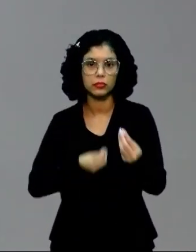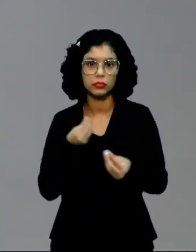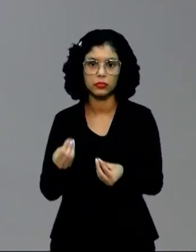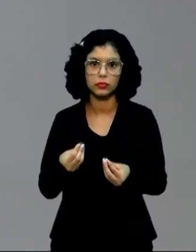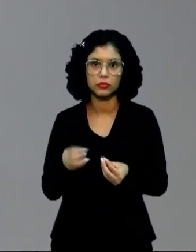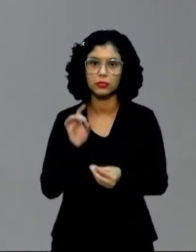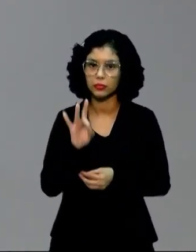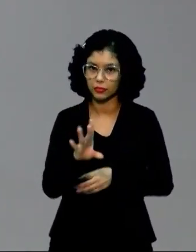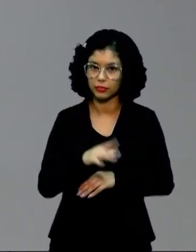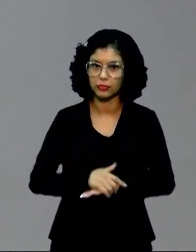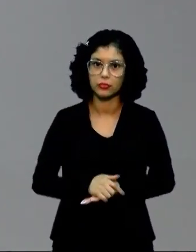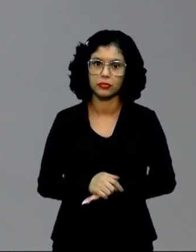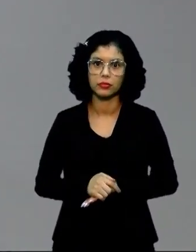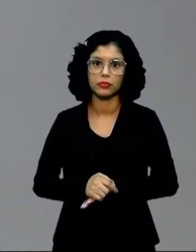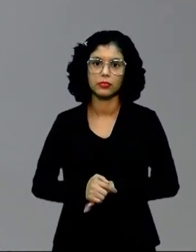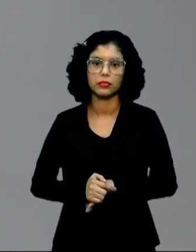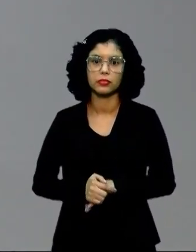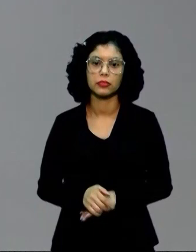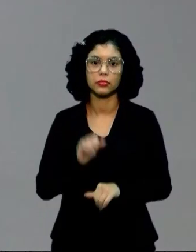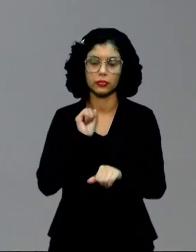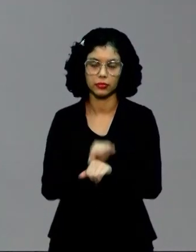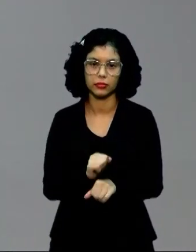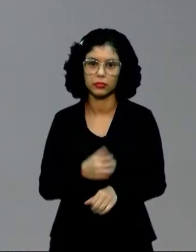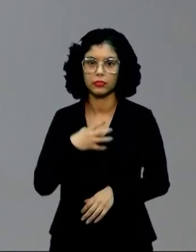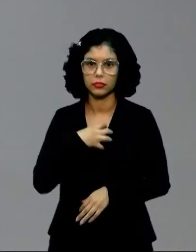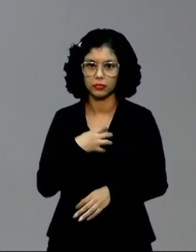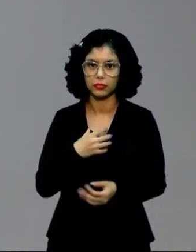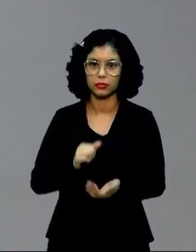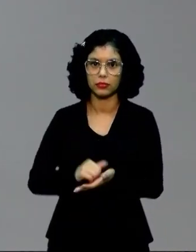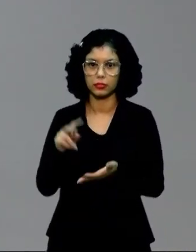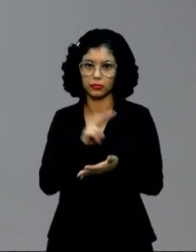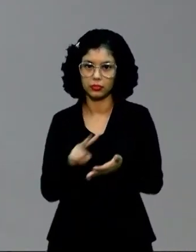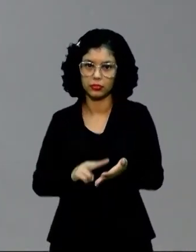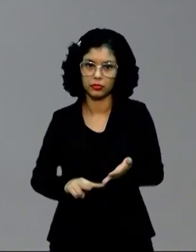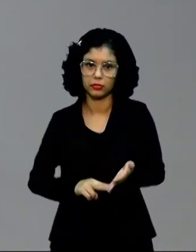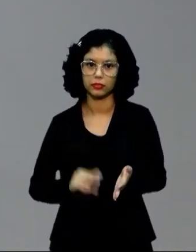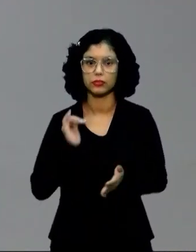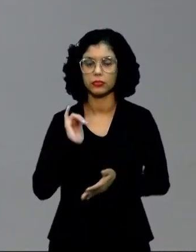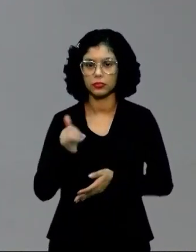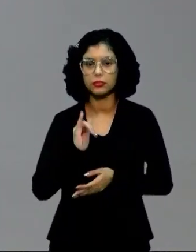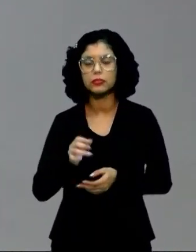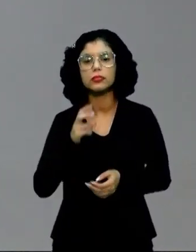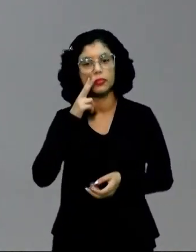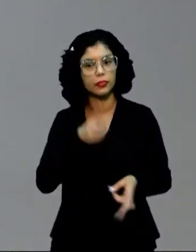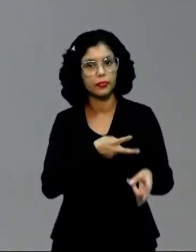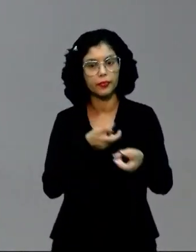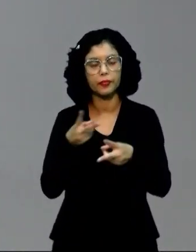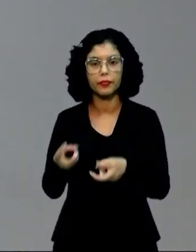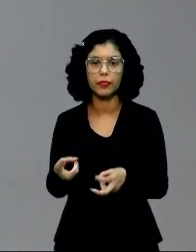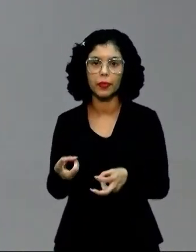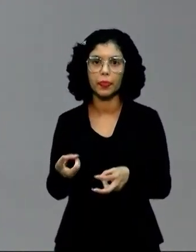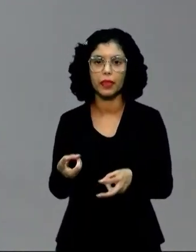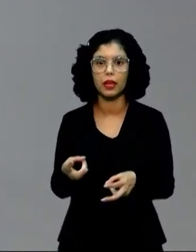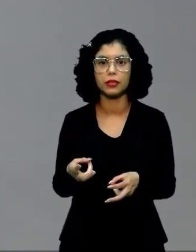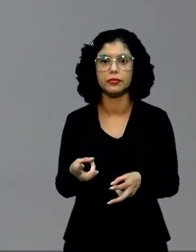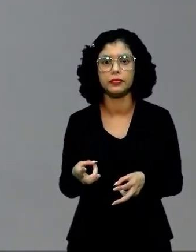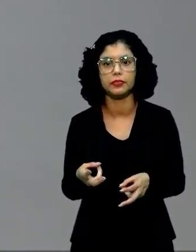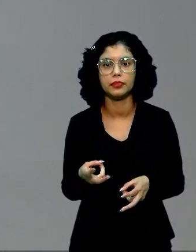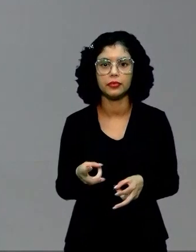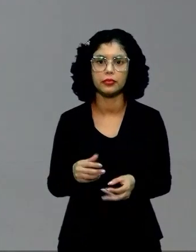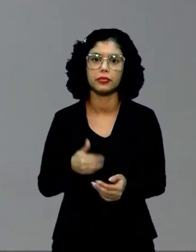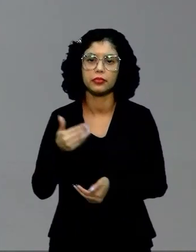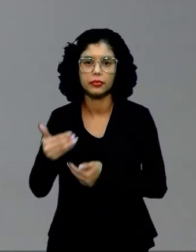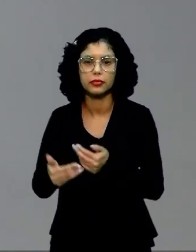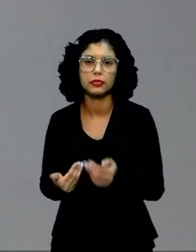ela só. Se vocês pararem em algum momento e lerem o conto, vocês perceberão que você, de